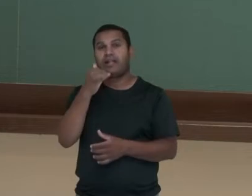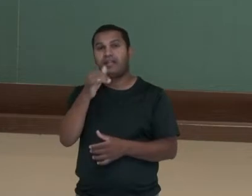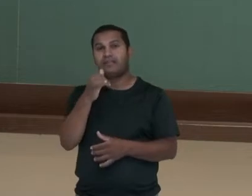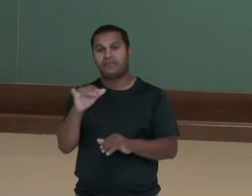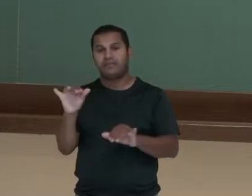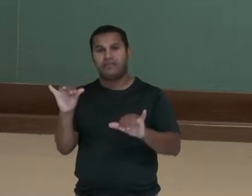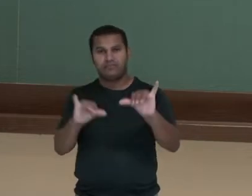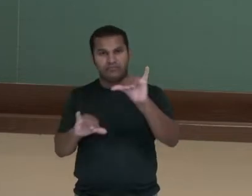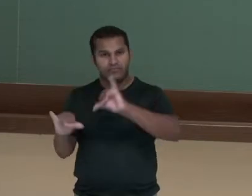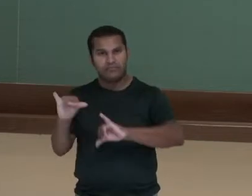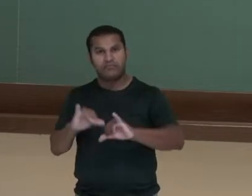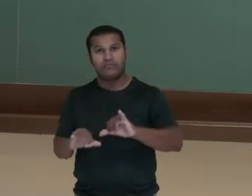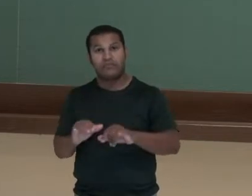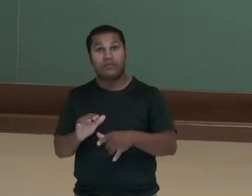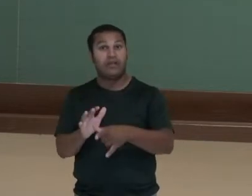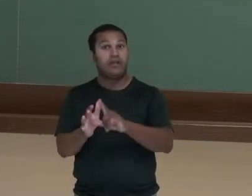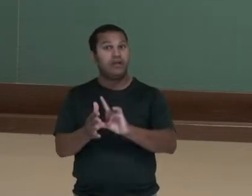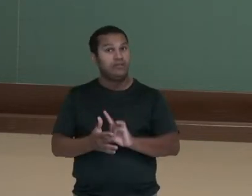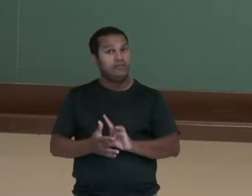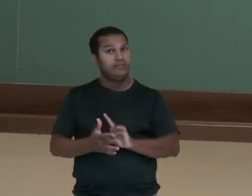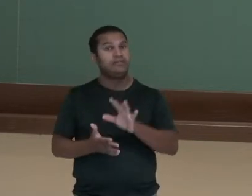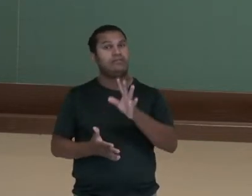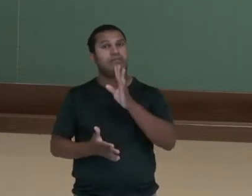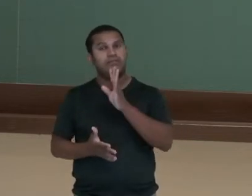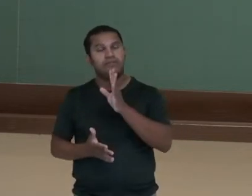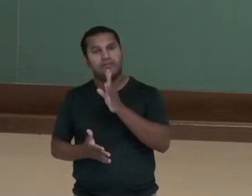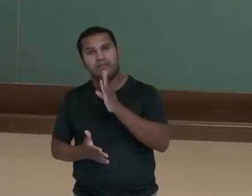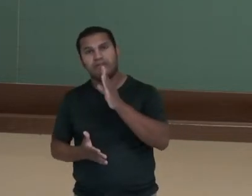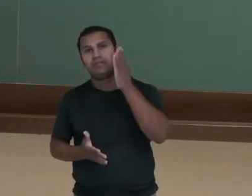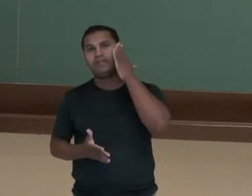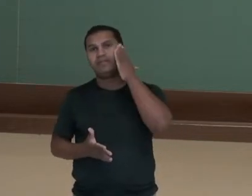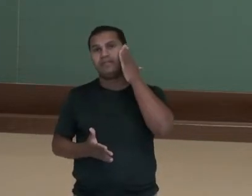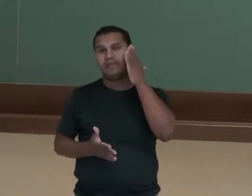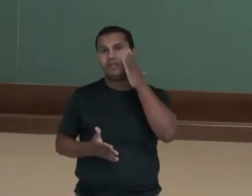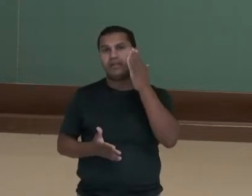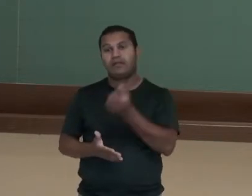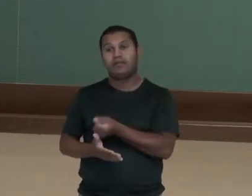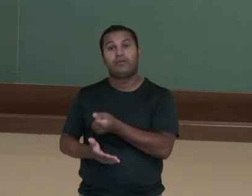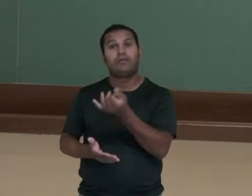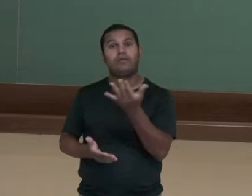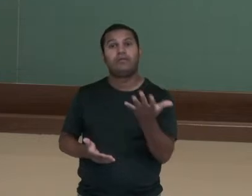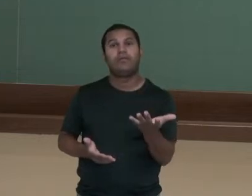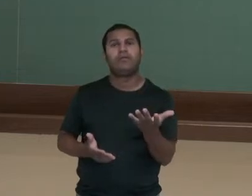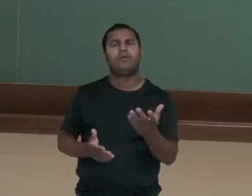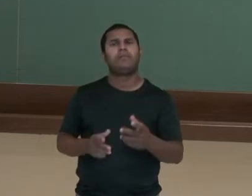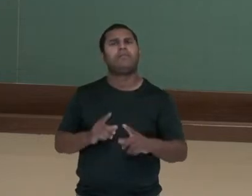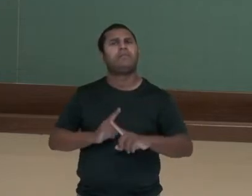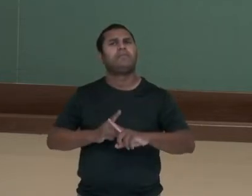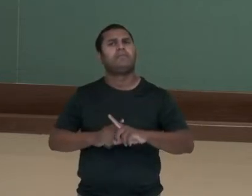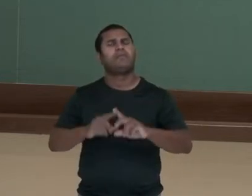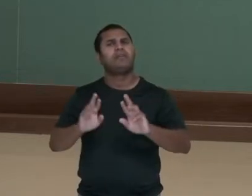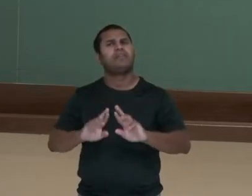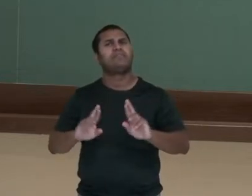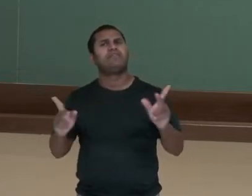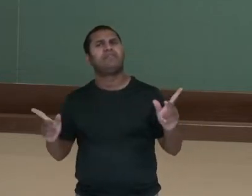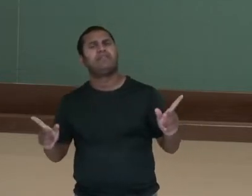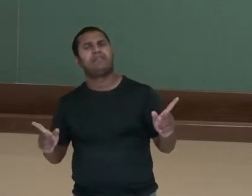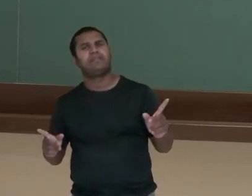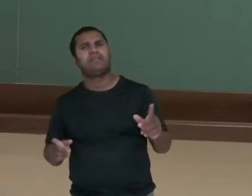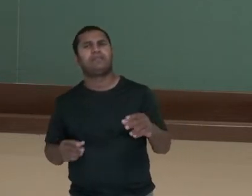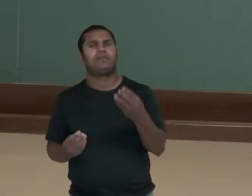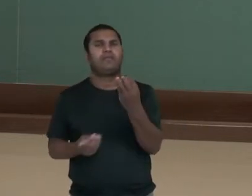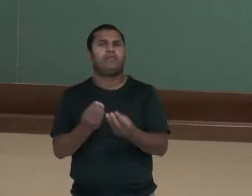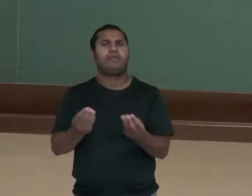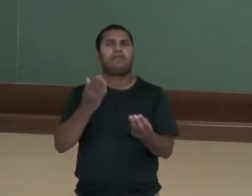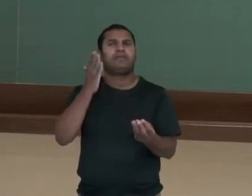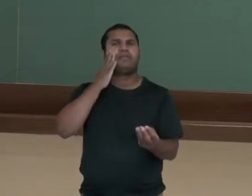antes dessa estrutura. Então, por isso que eles são chamados de procariontes. Qual que é a diferença? O material genético deles fica solto